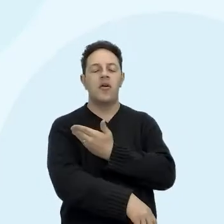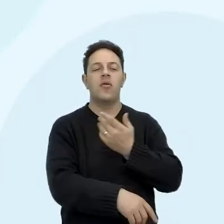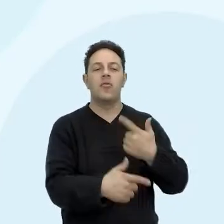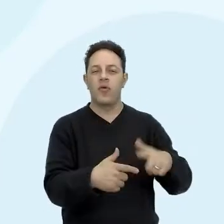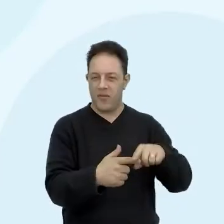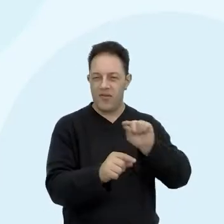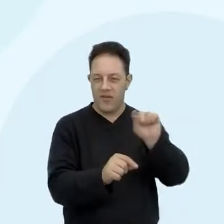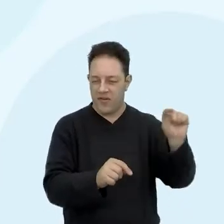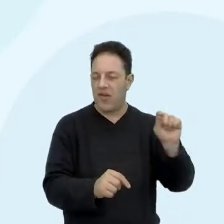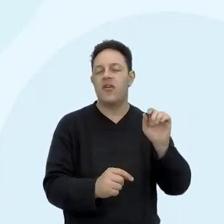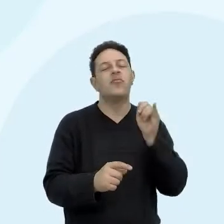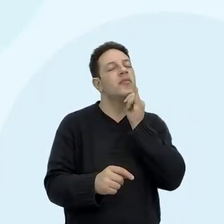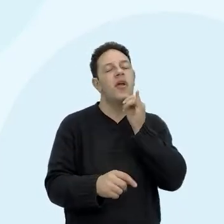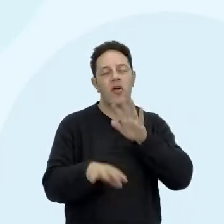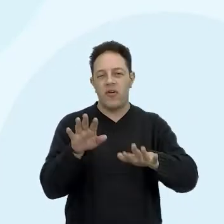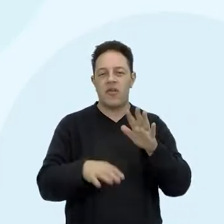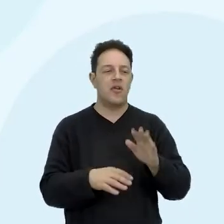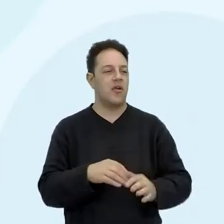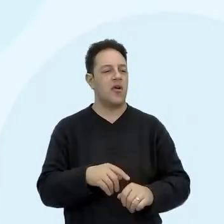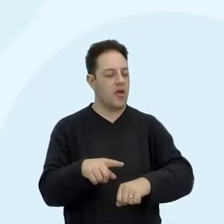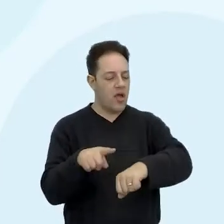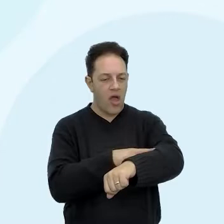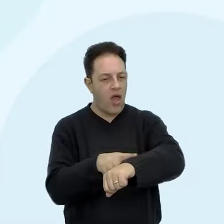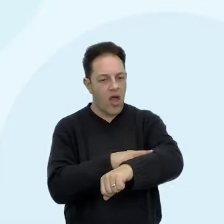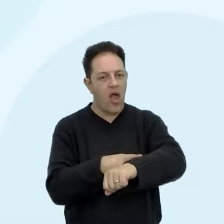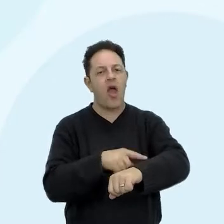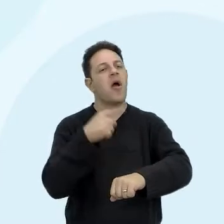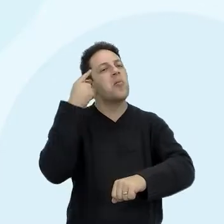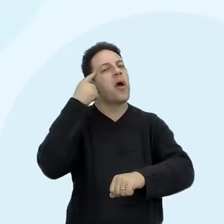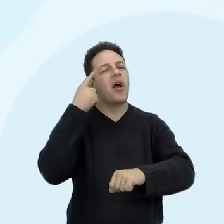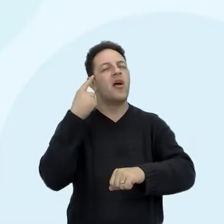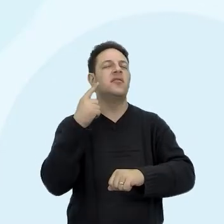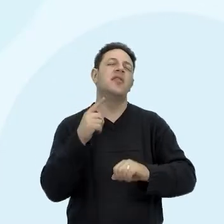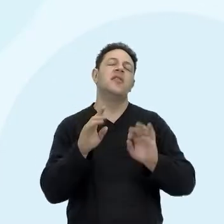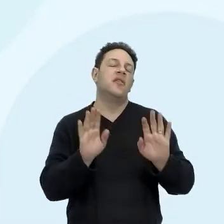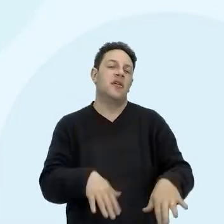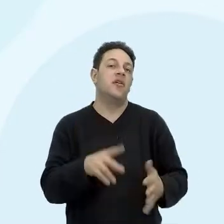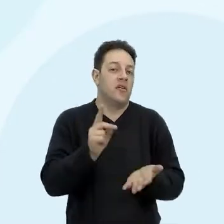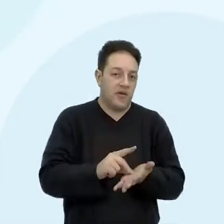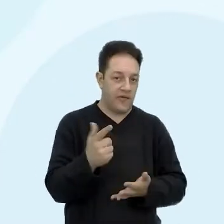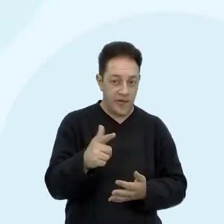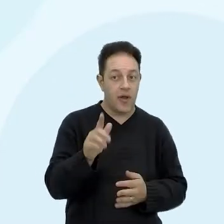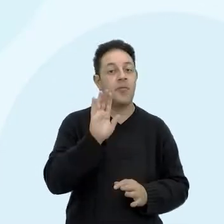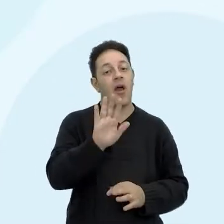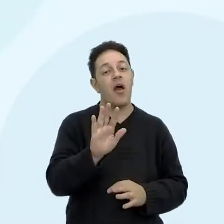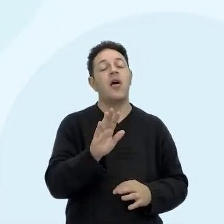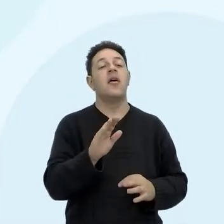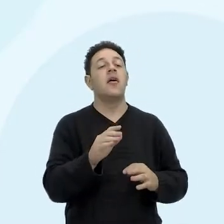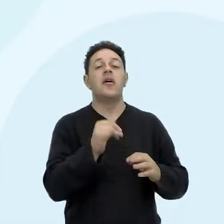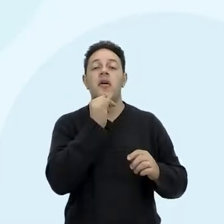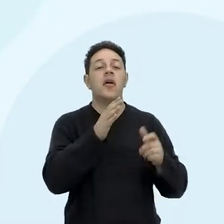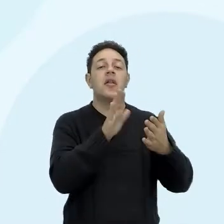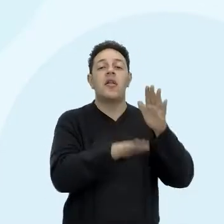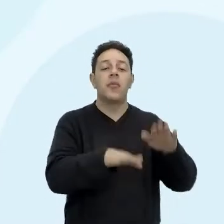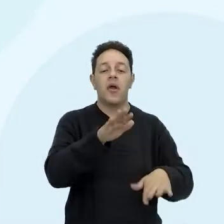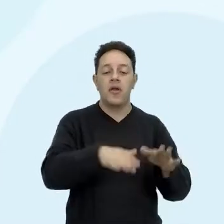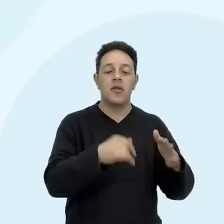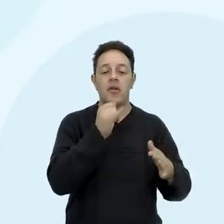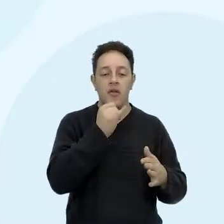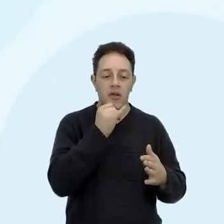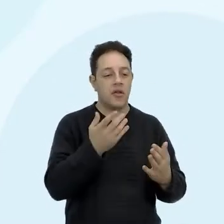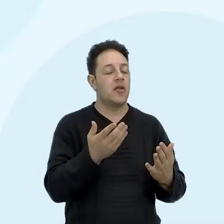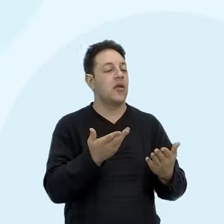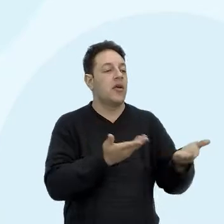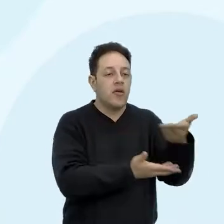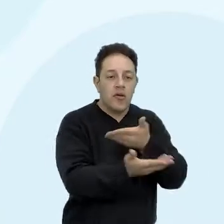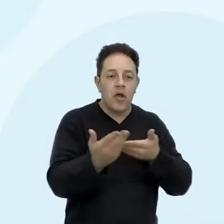Afinal, mesmo que a ideia de raça não seja real de fato, suas consequências para o estabelecimento das